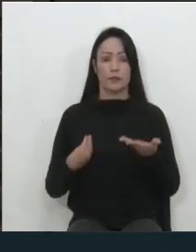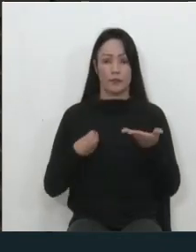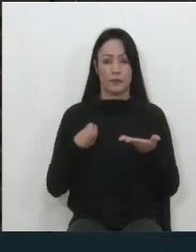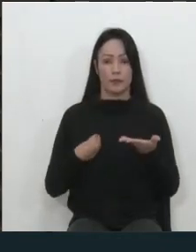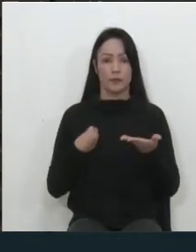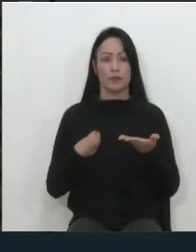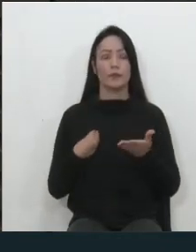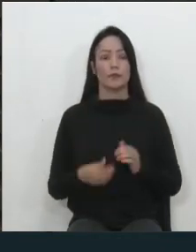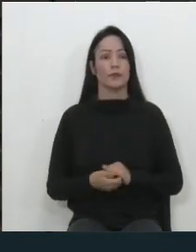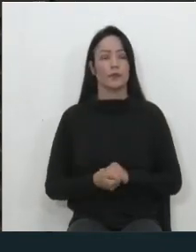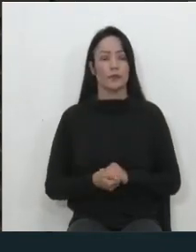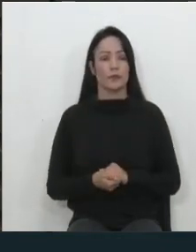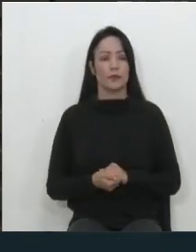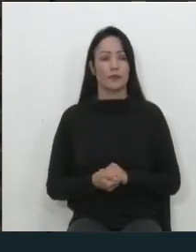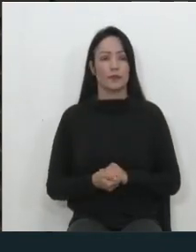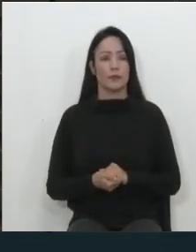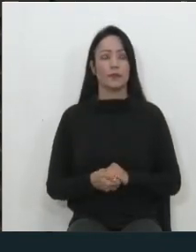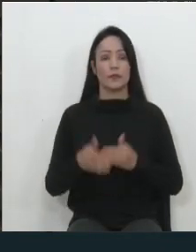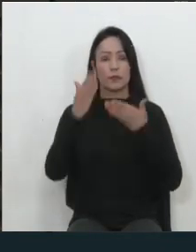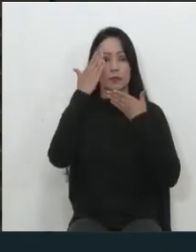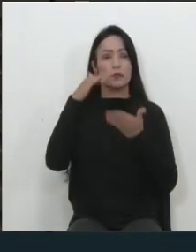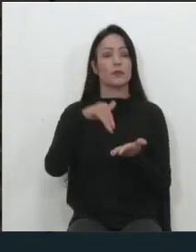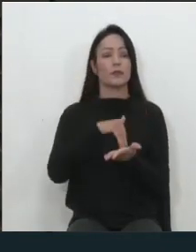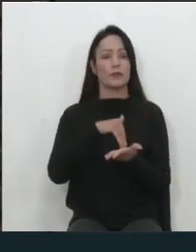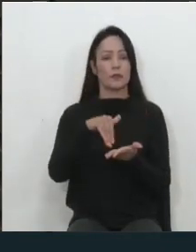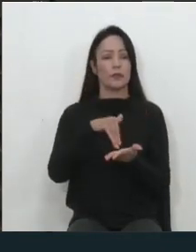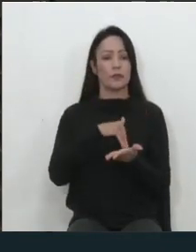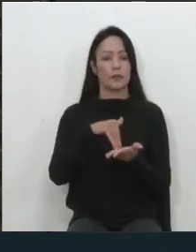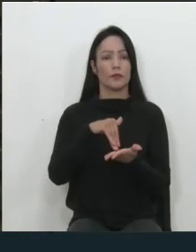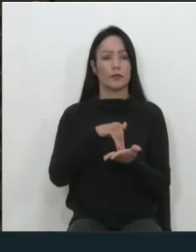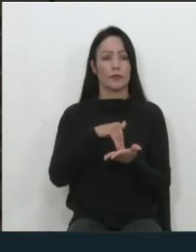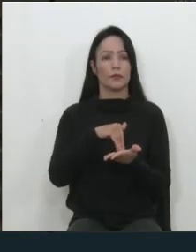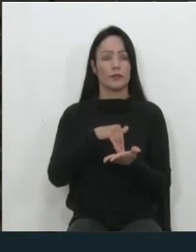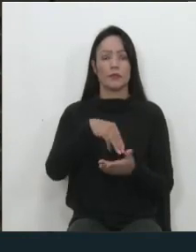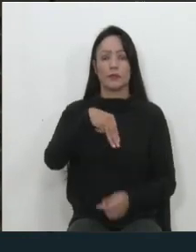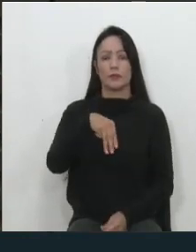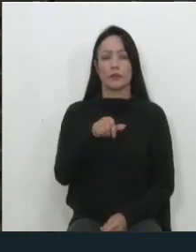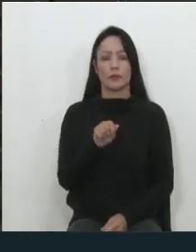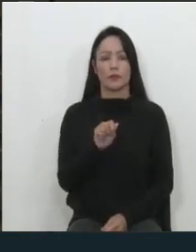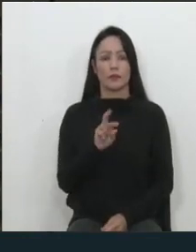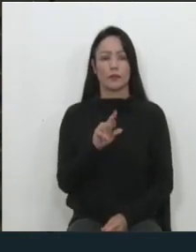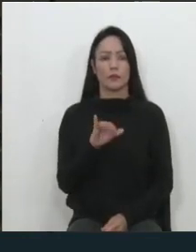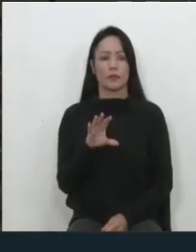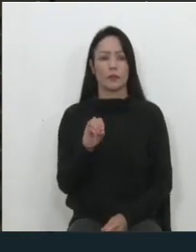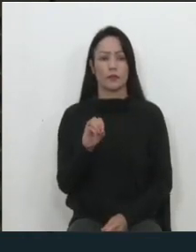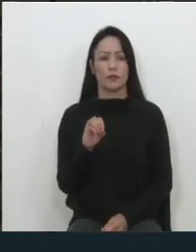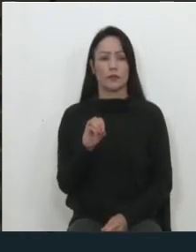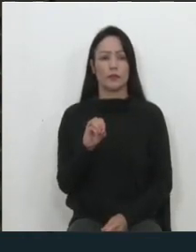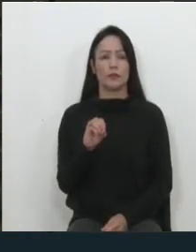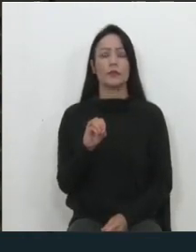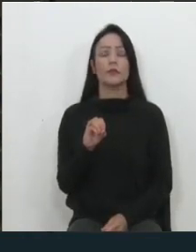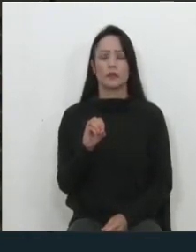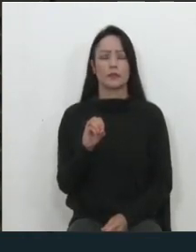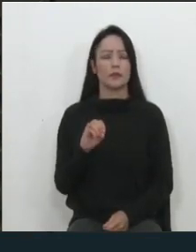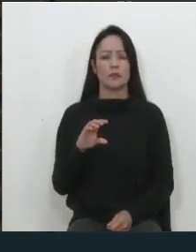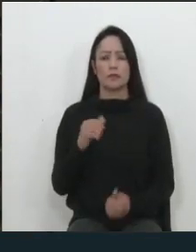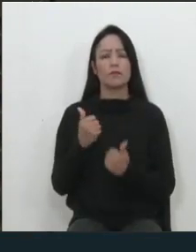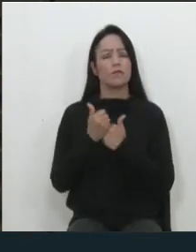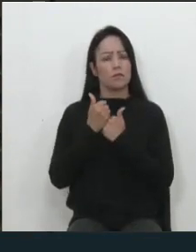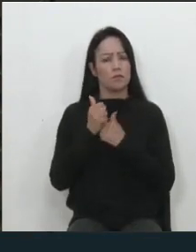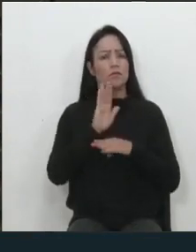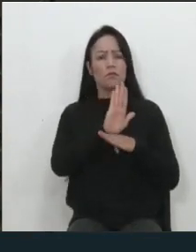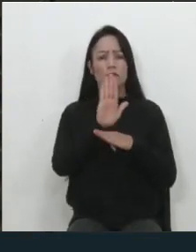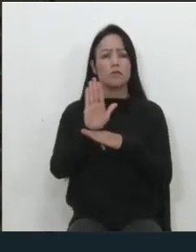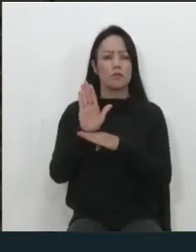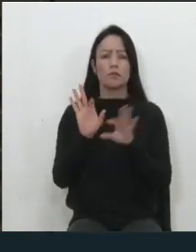E também quero agradecer aqui também o secretário Márcio Pontes, que nos deu total apoio para